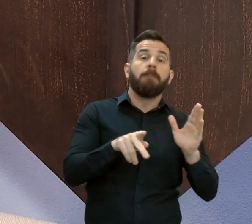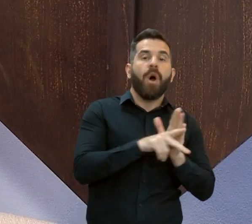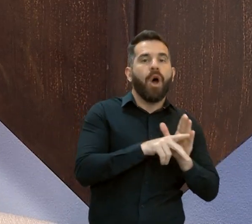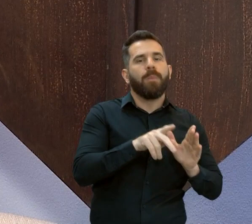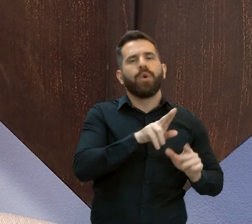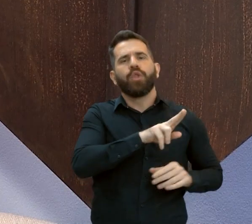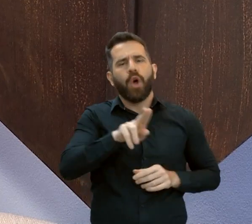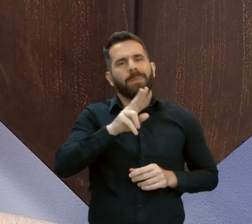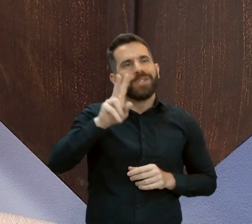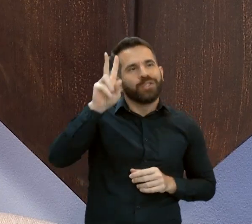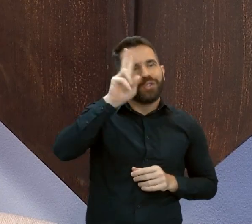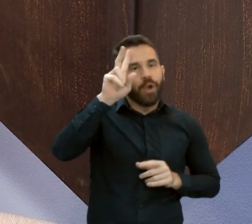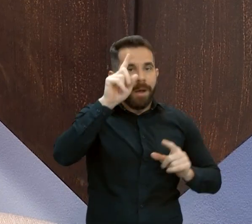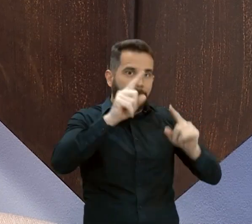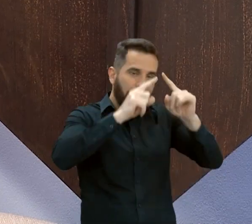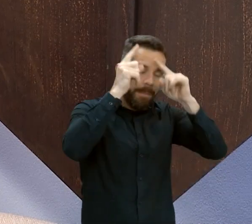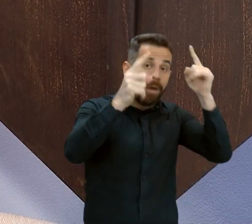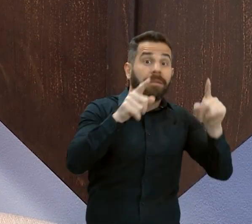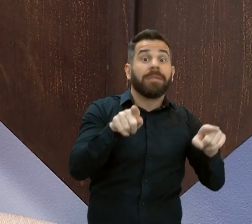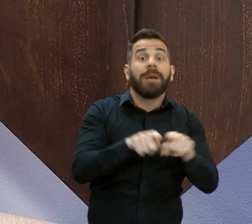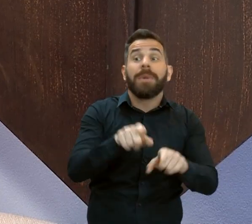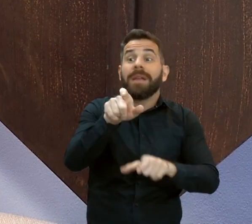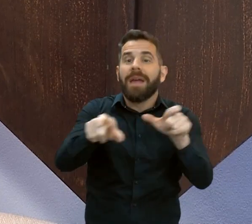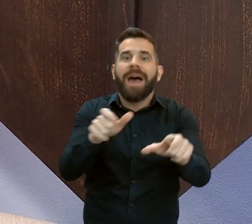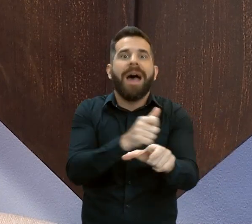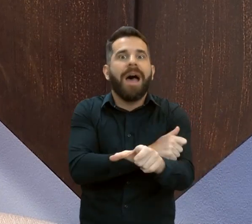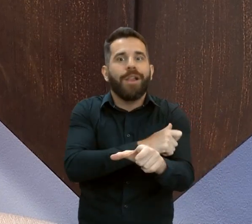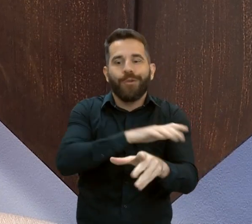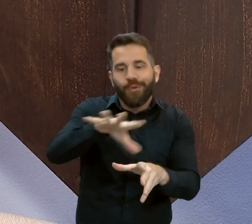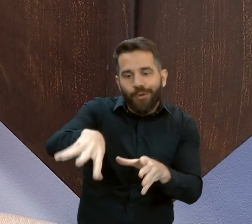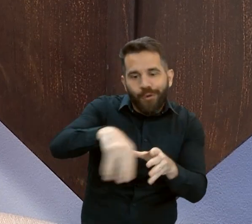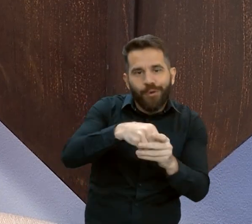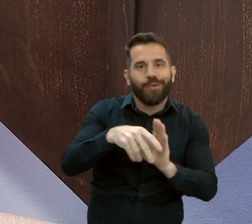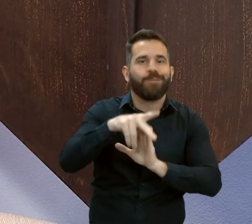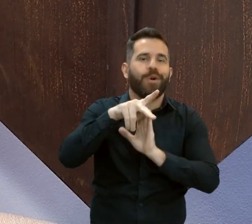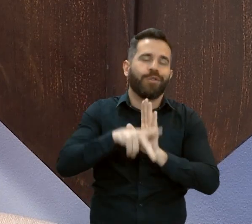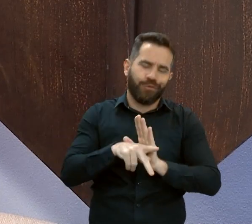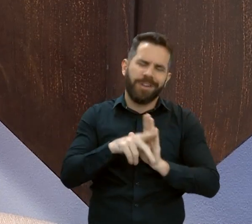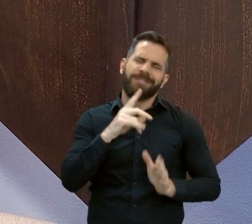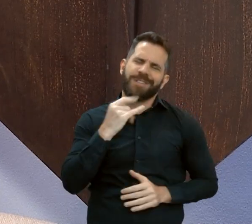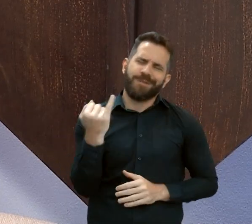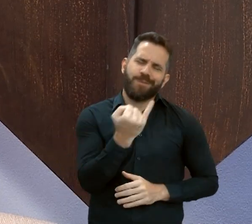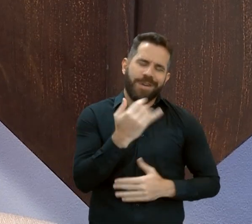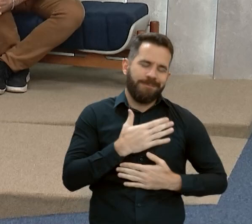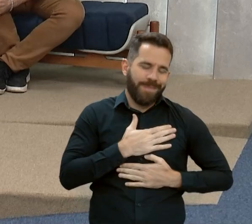do projeto, e realmente é muito importante para mim estar aqui hoje.